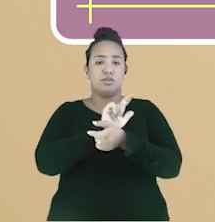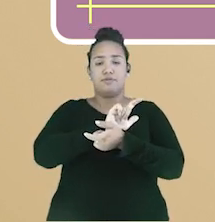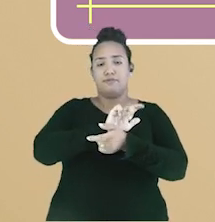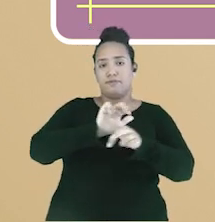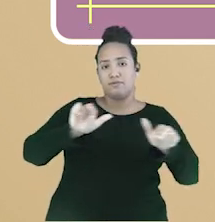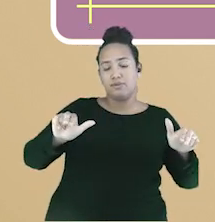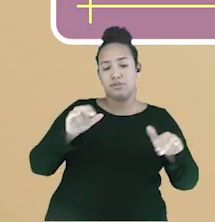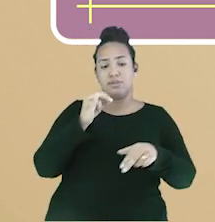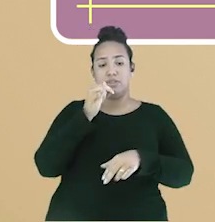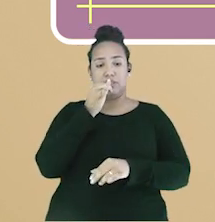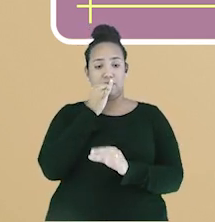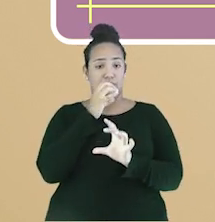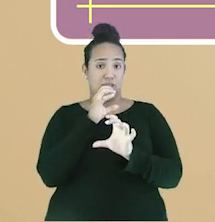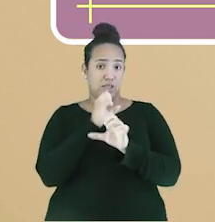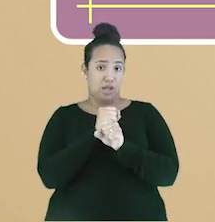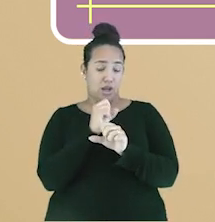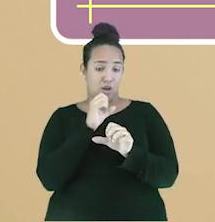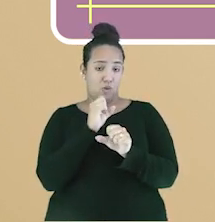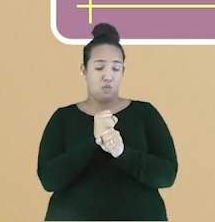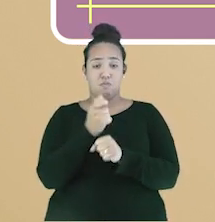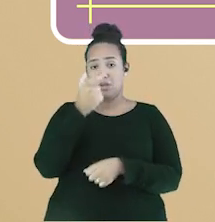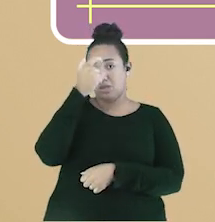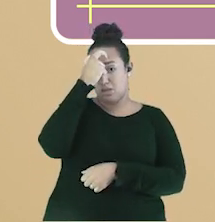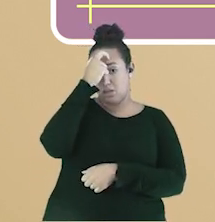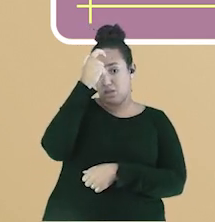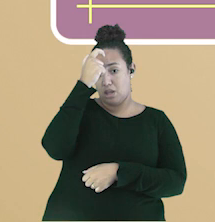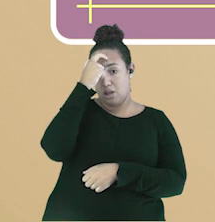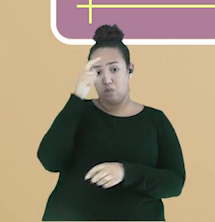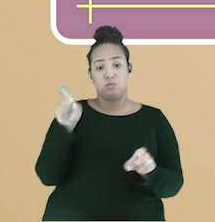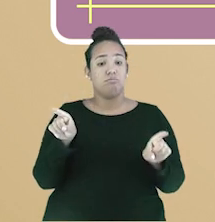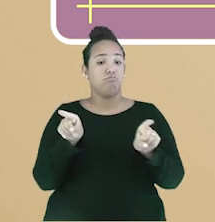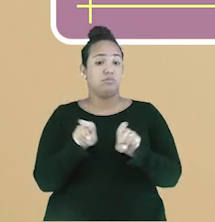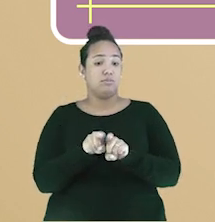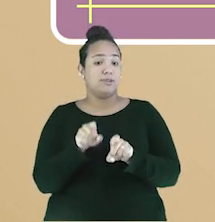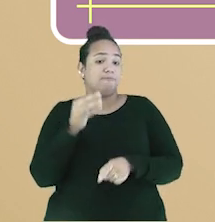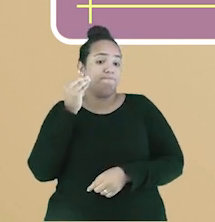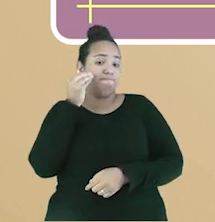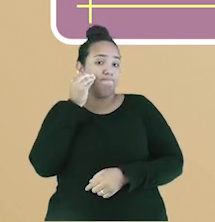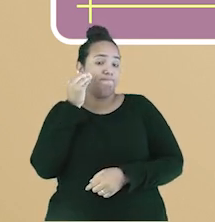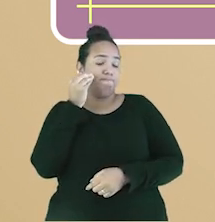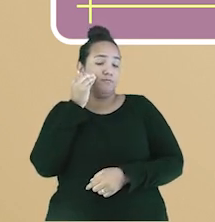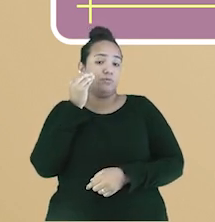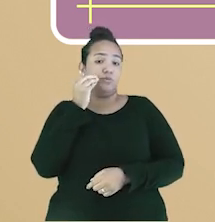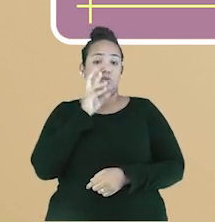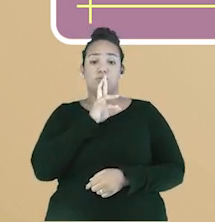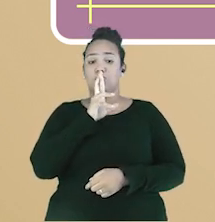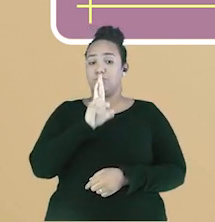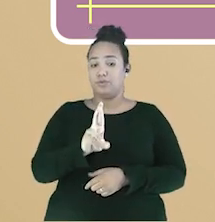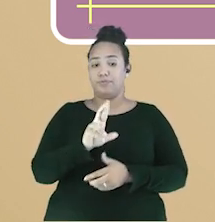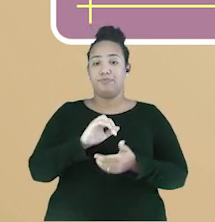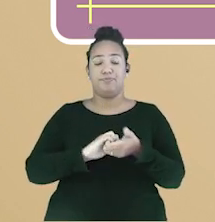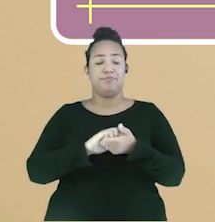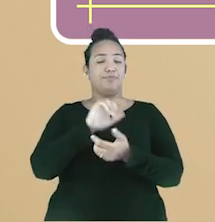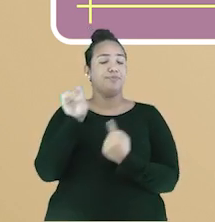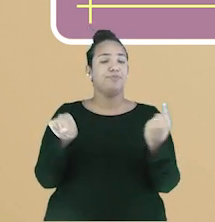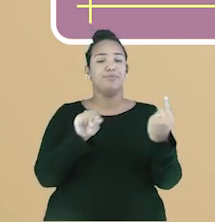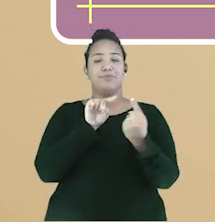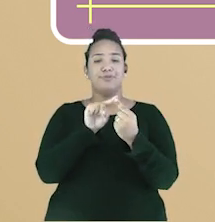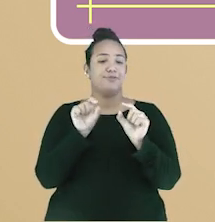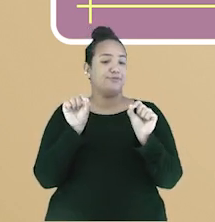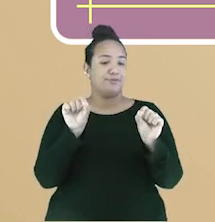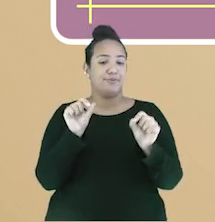cálculo, cálculo mental e algoritmos, além de fazer estimativas do resultado. O nosso objetivo é